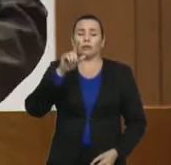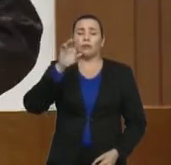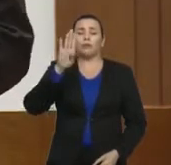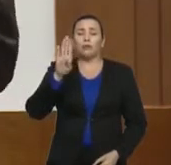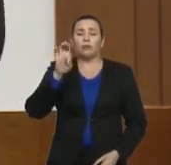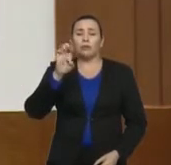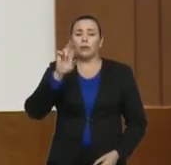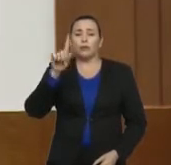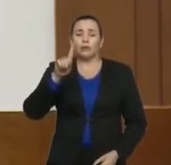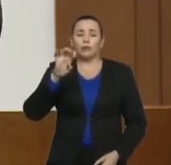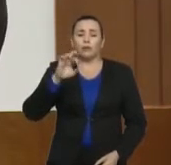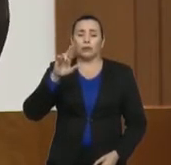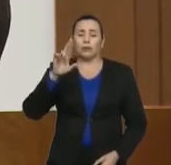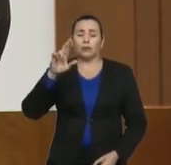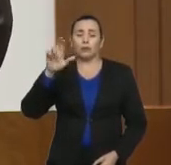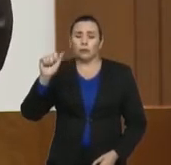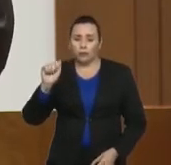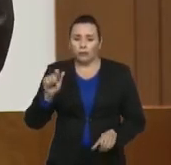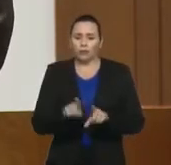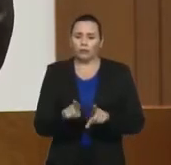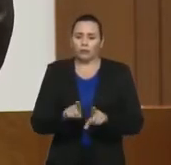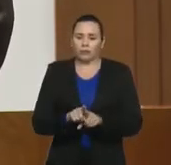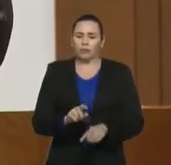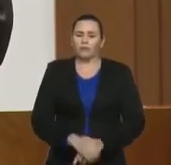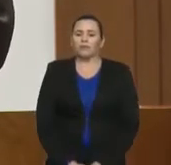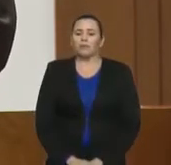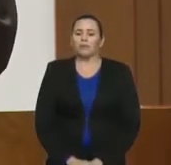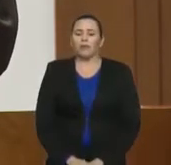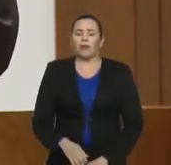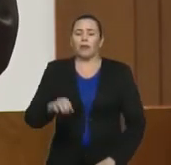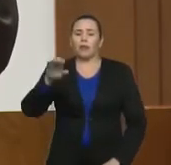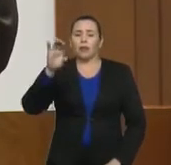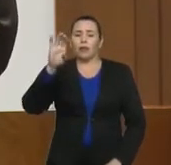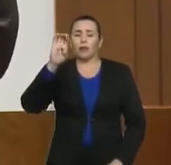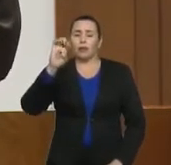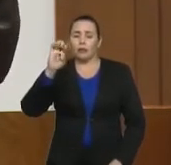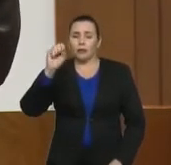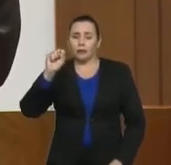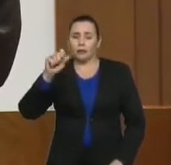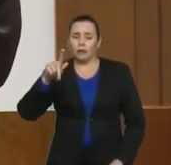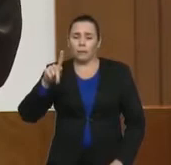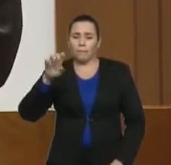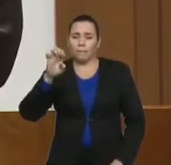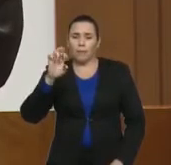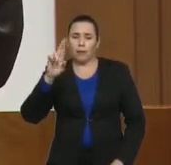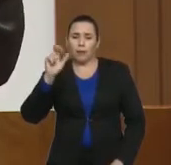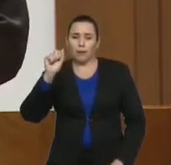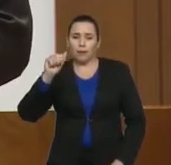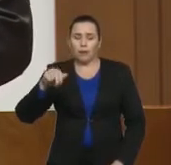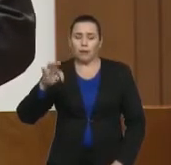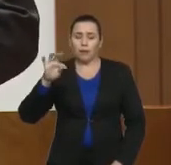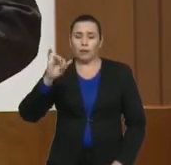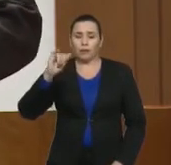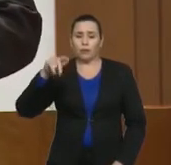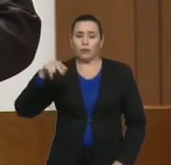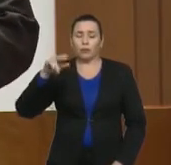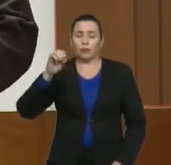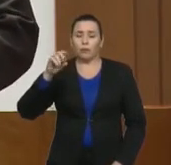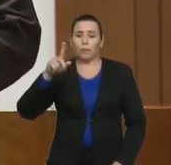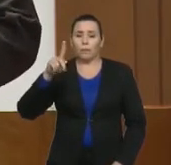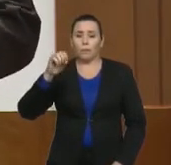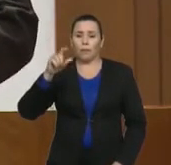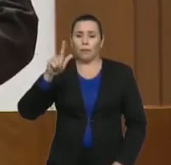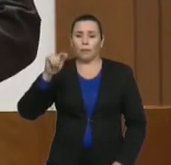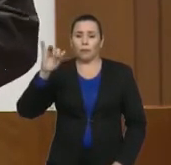que o povo, a população pede, justamente, é a construção daquela estrada. Ah, o governo está passando